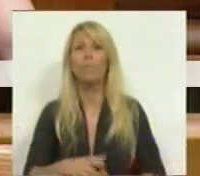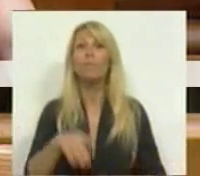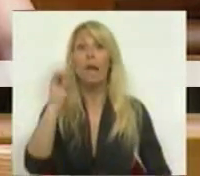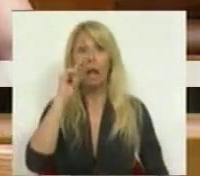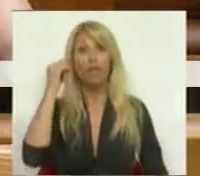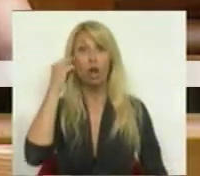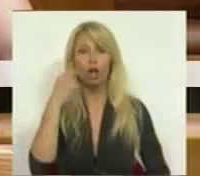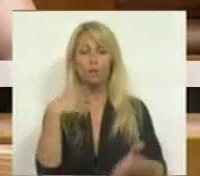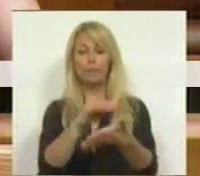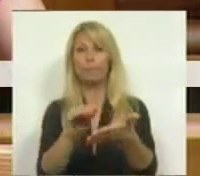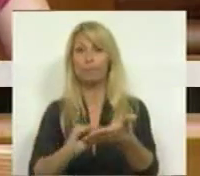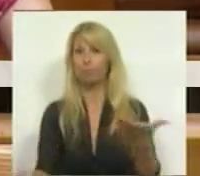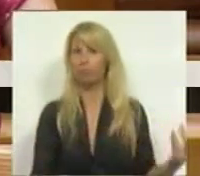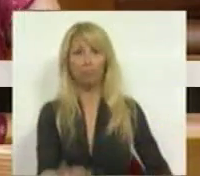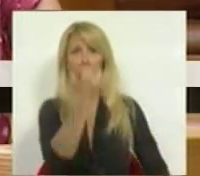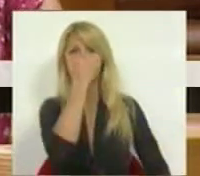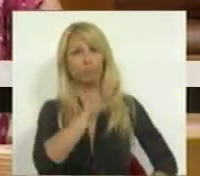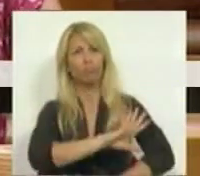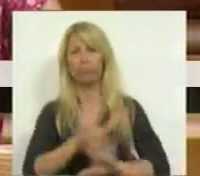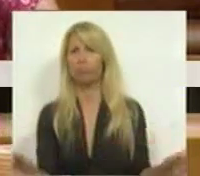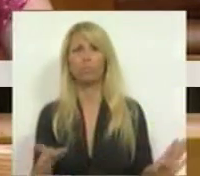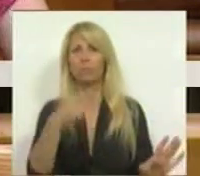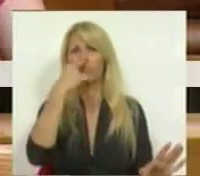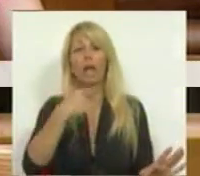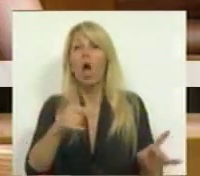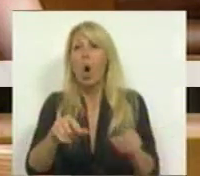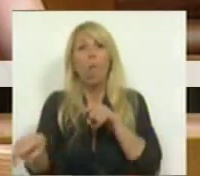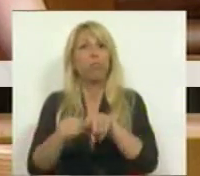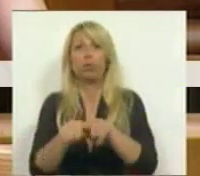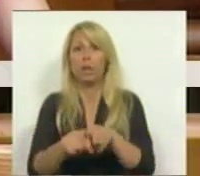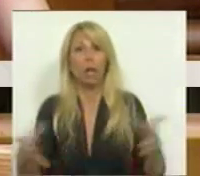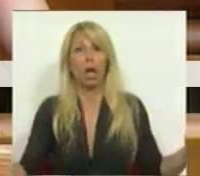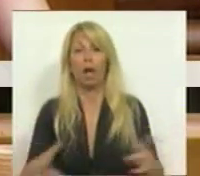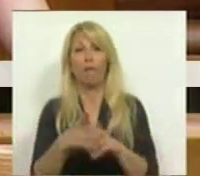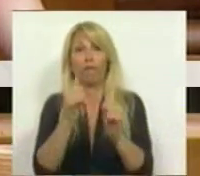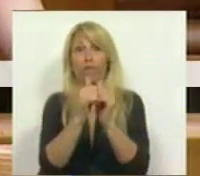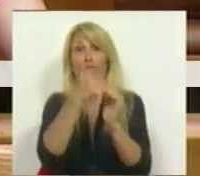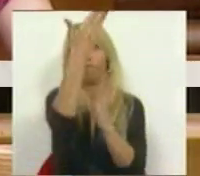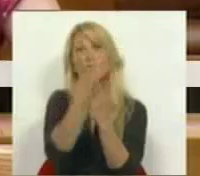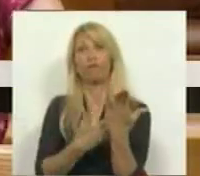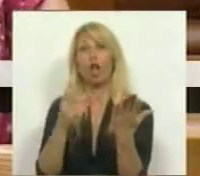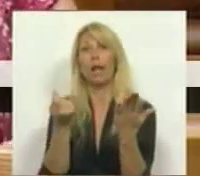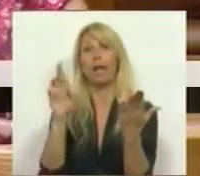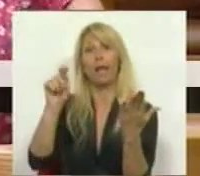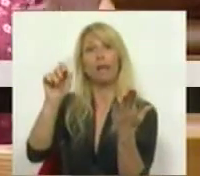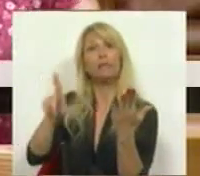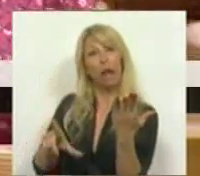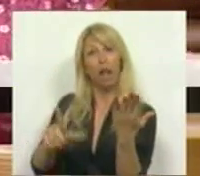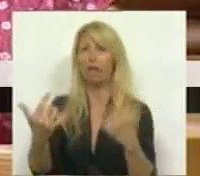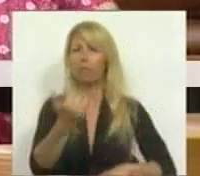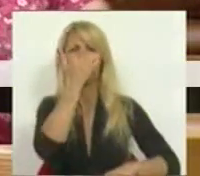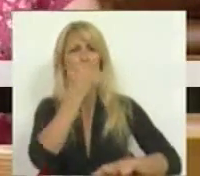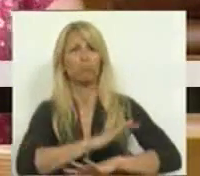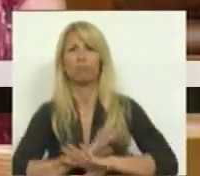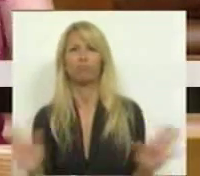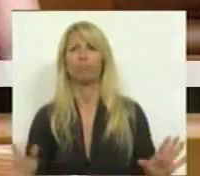escrito: fracasso das suas políticas, fracasso da sua folha de Excel, fracasso deste Governo, ao qual